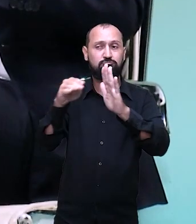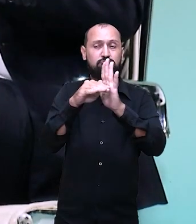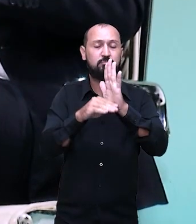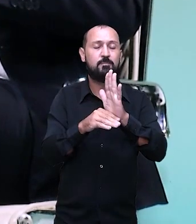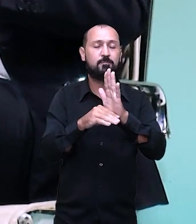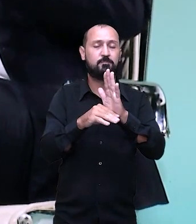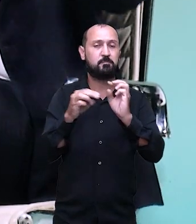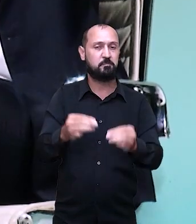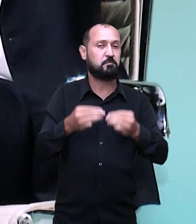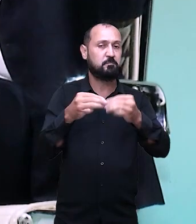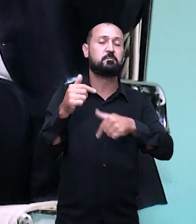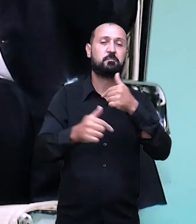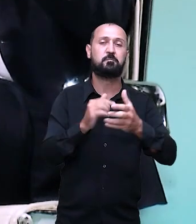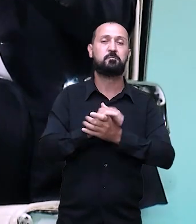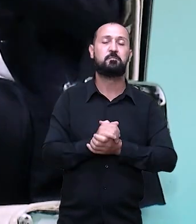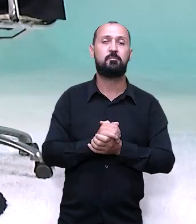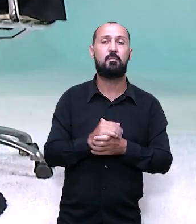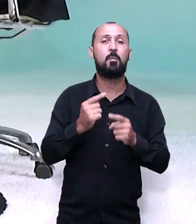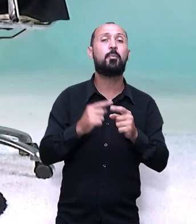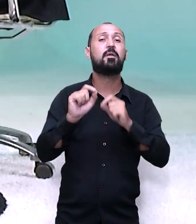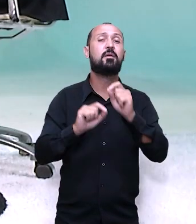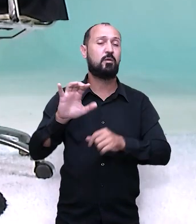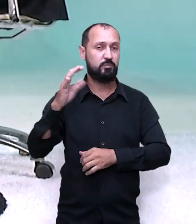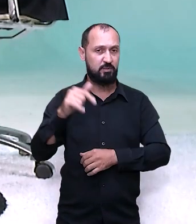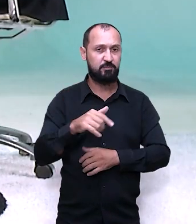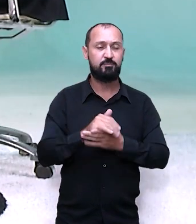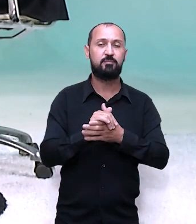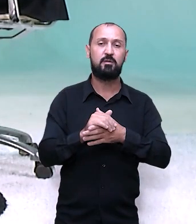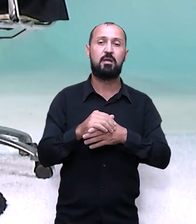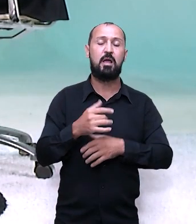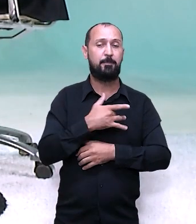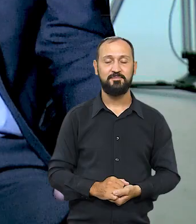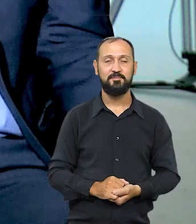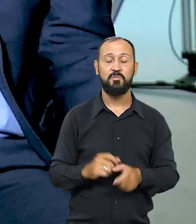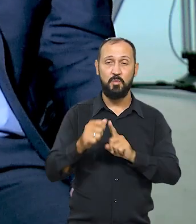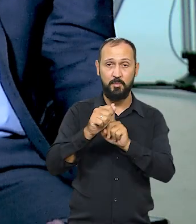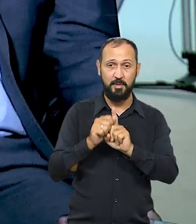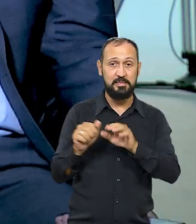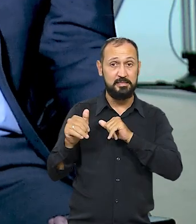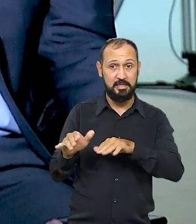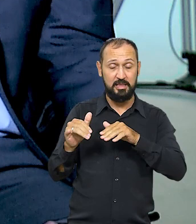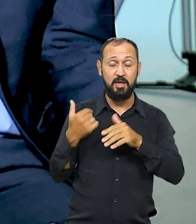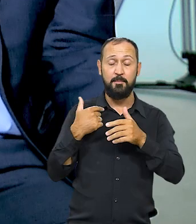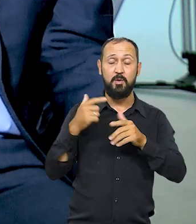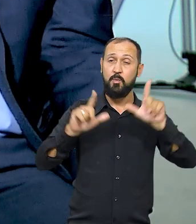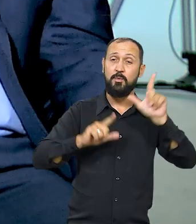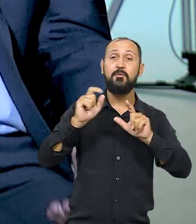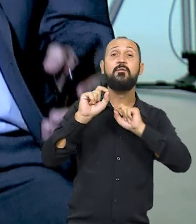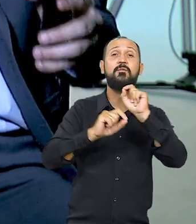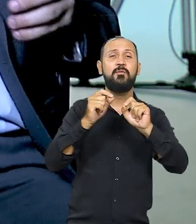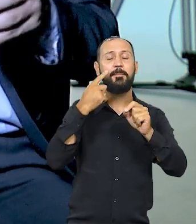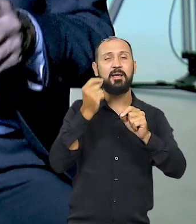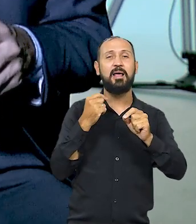tratar de um assunto específico, regulamentando tudo que diz respeito ao ambiente de trabalho. Em setembro, o programa foi dedicado